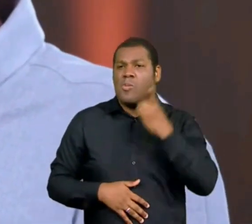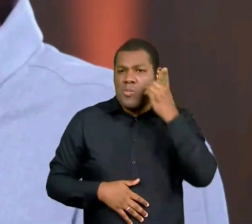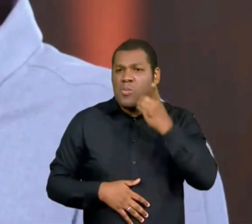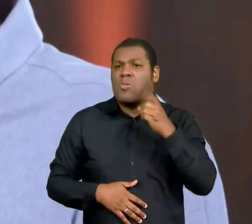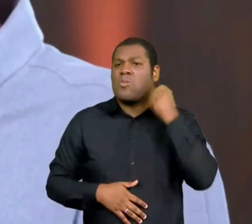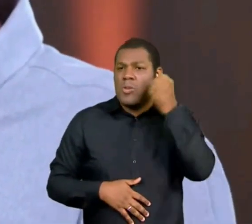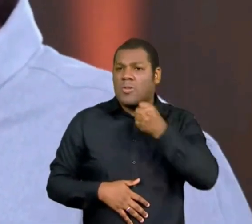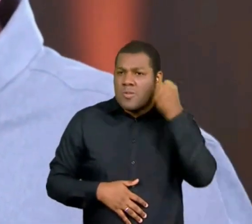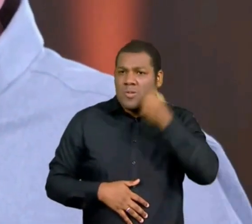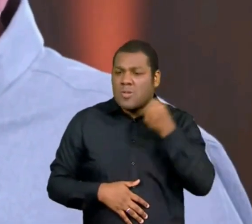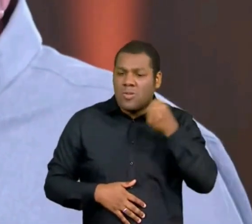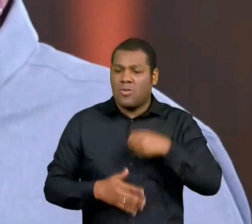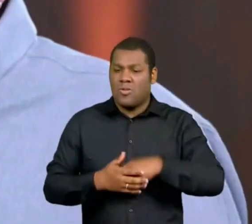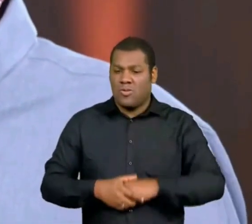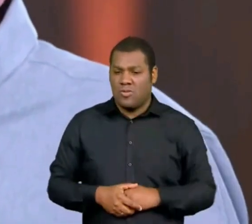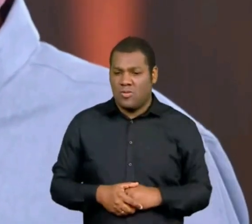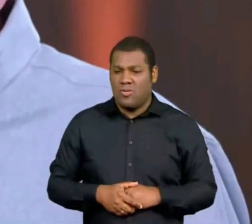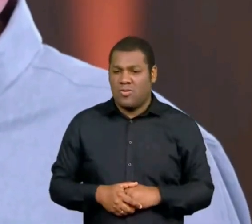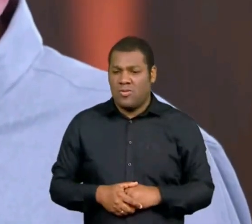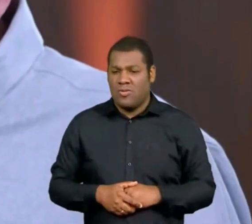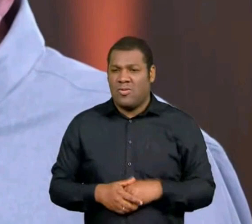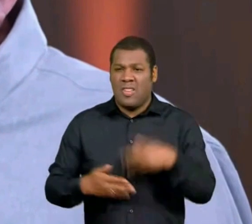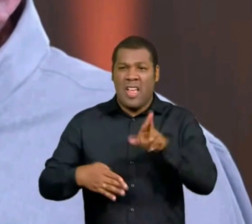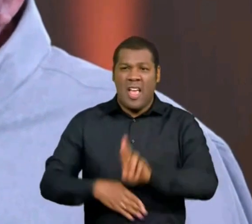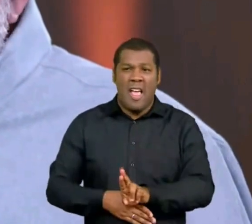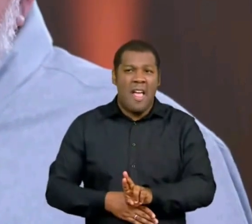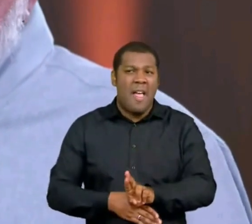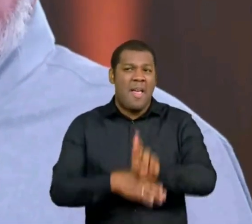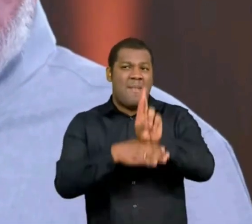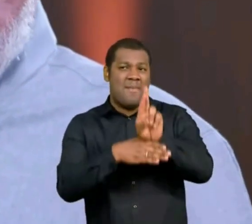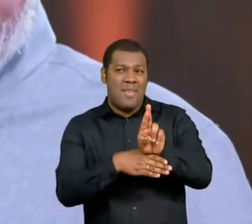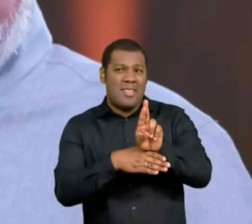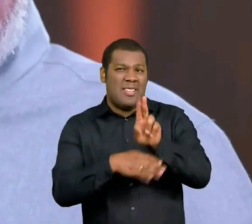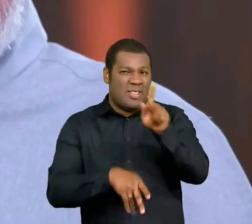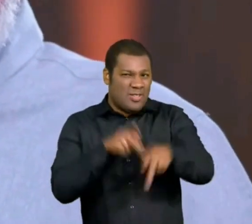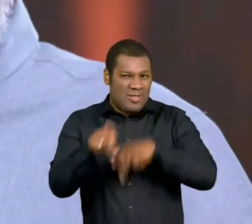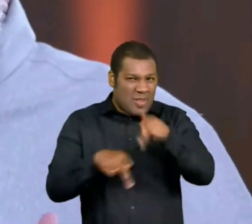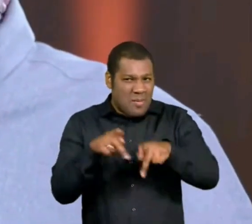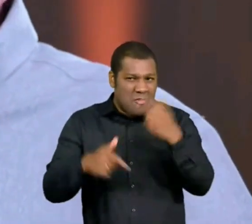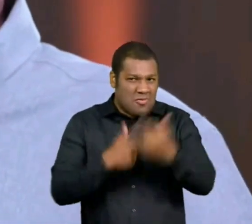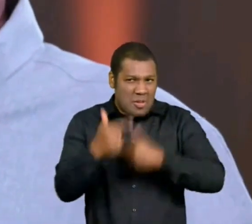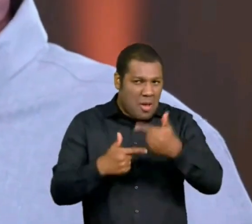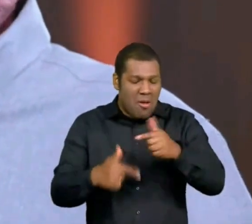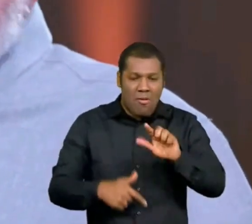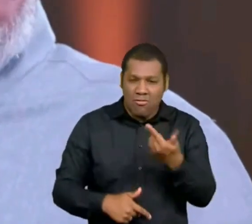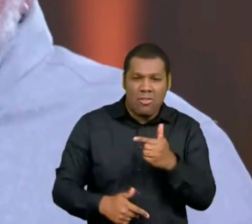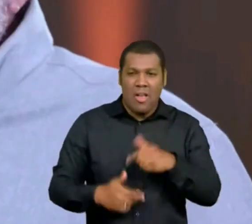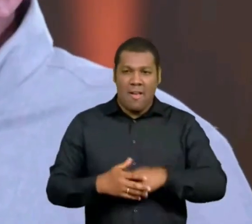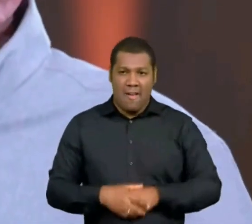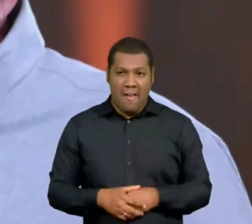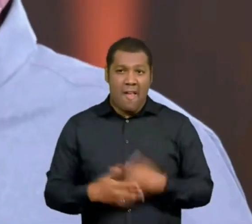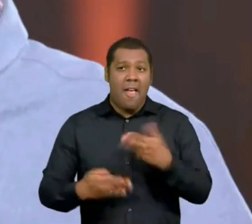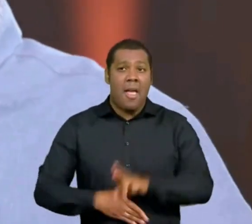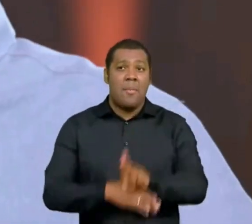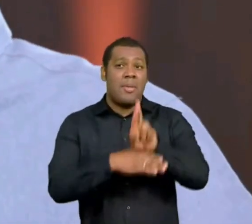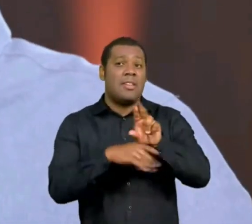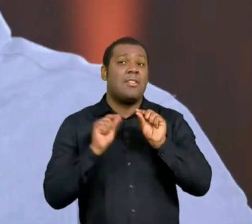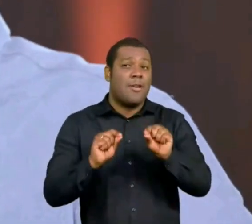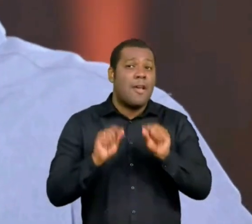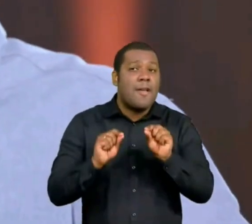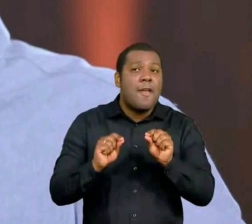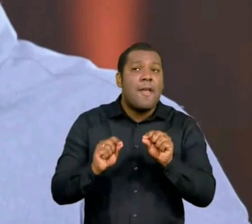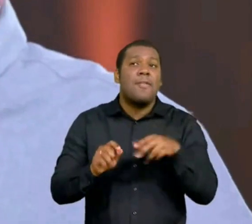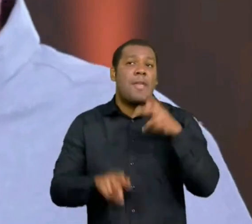são representantes, na sua maioria, do povo trabalhador. Eles são setores que vêm da classe média, que vêm de profissionais liberais,